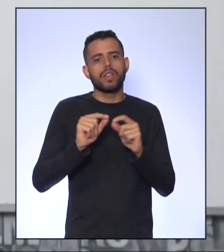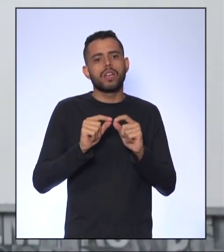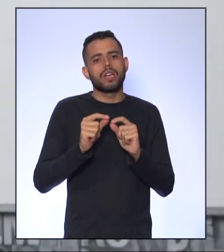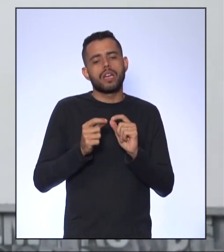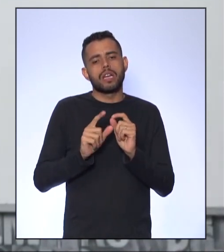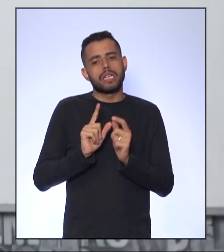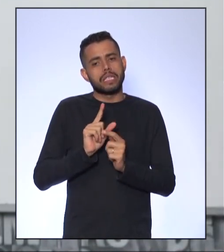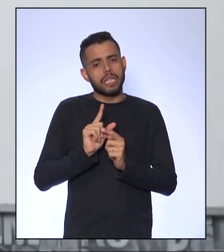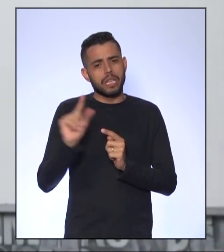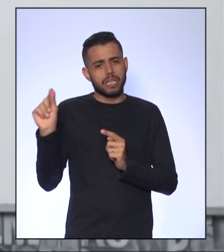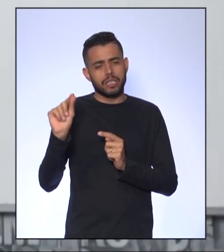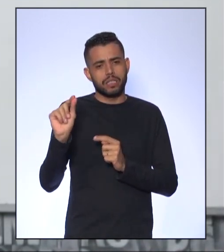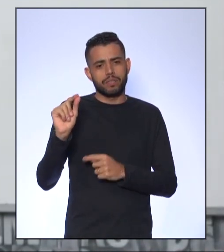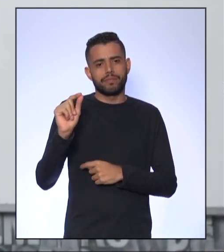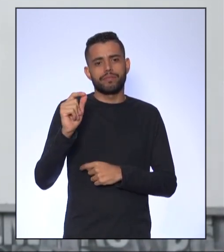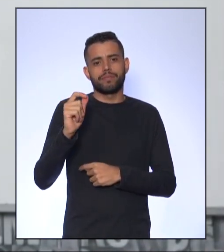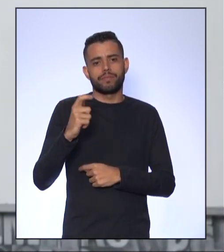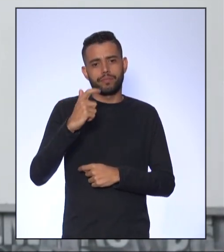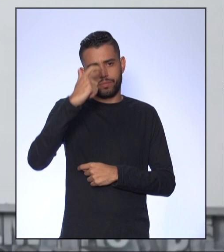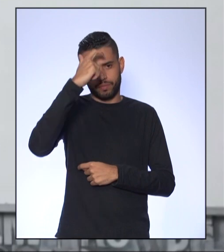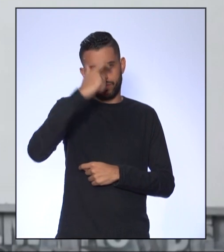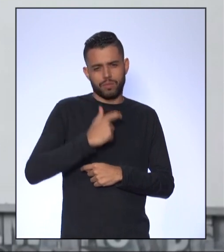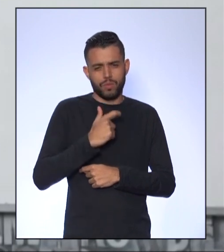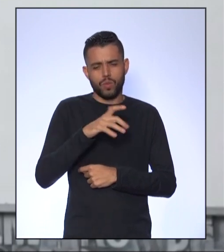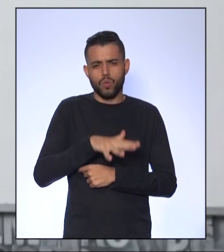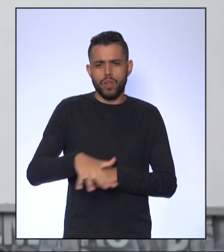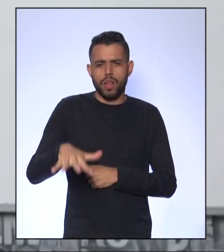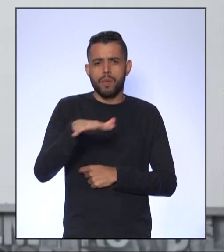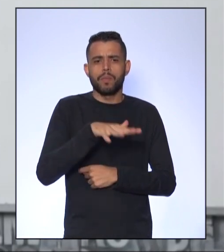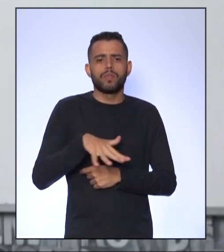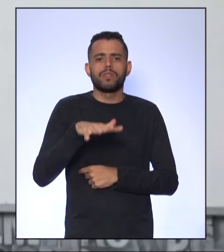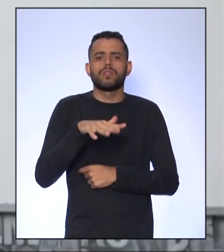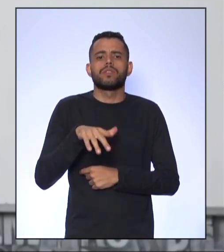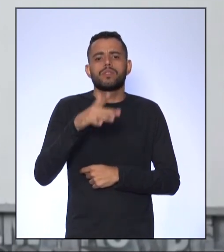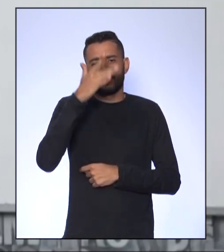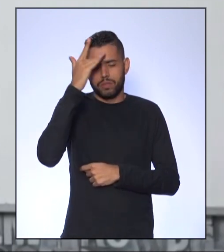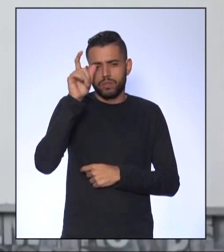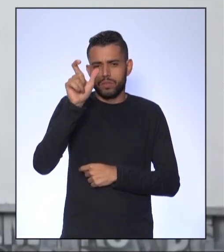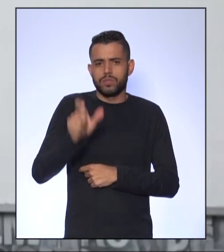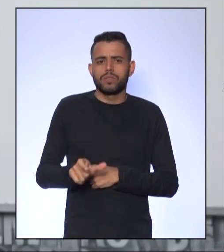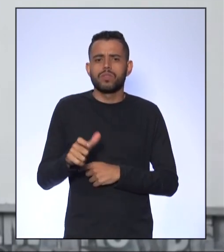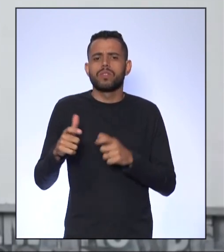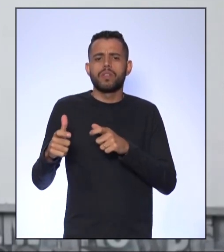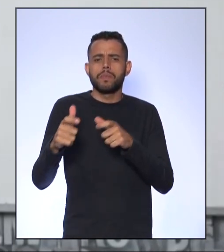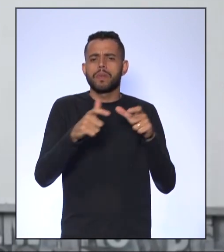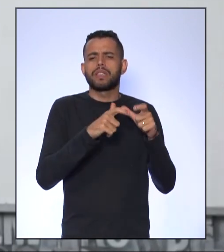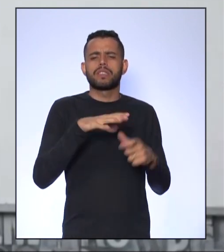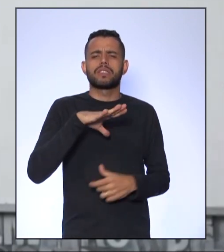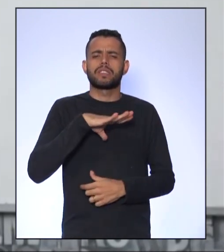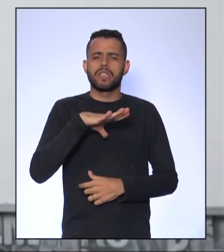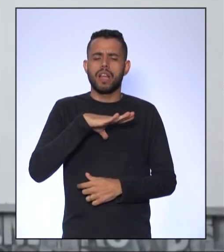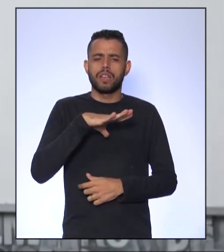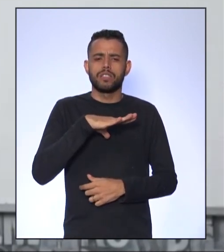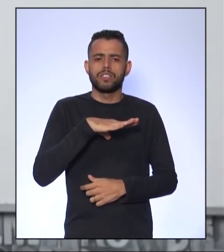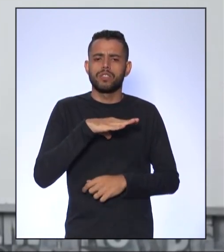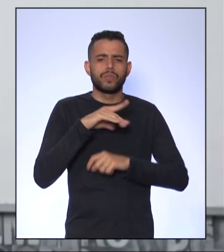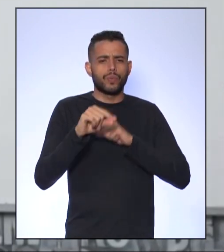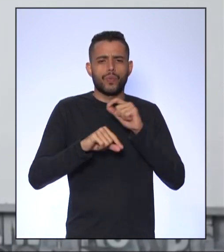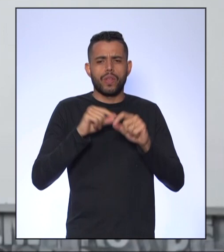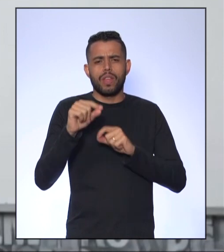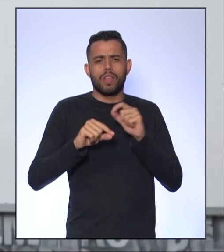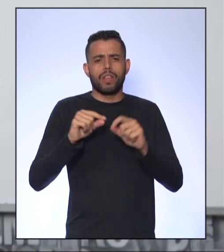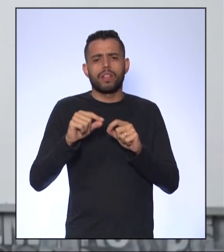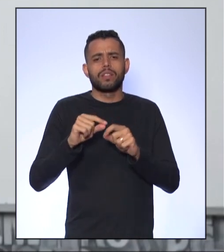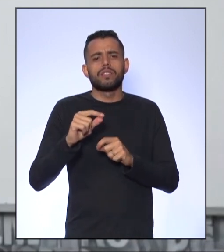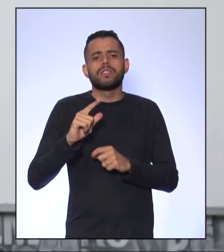do homem do campo, o mundo medieval, tá? E levar esse cara para o ambiente cidade, aonde eu tenho